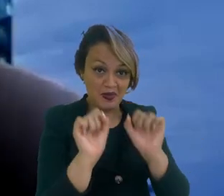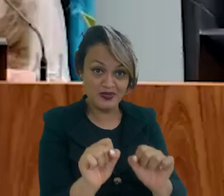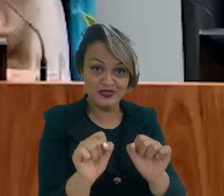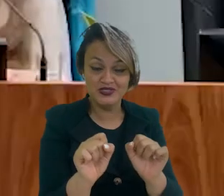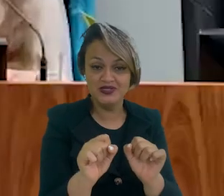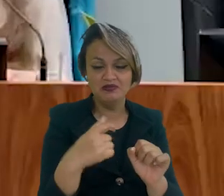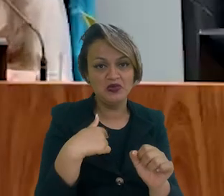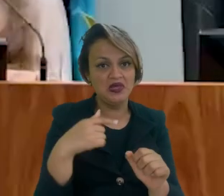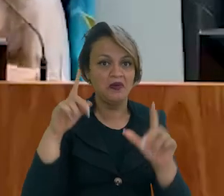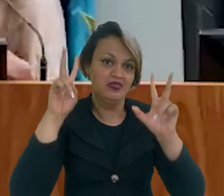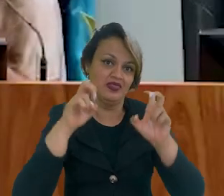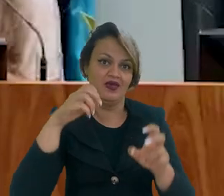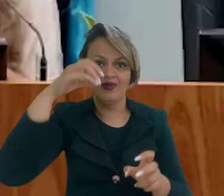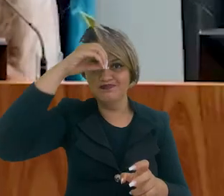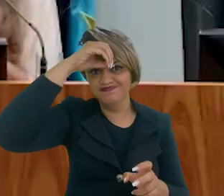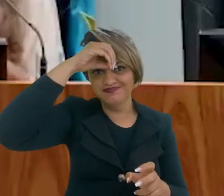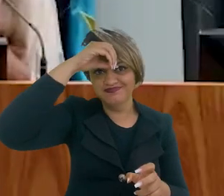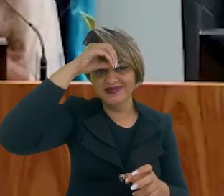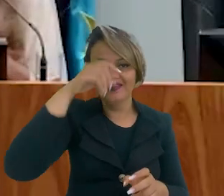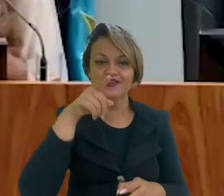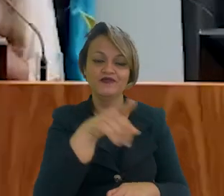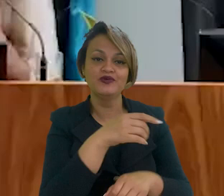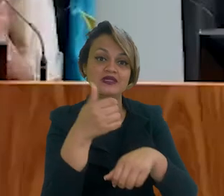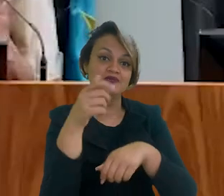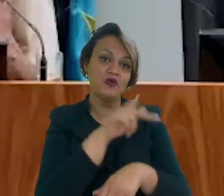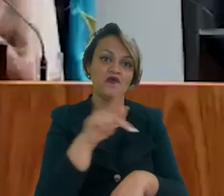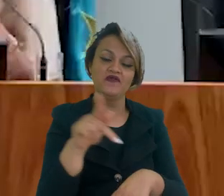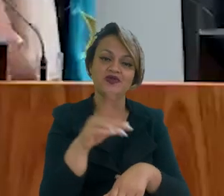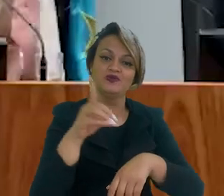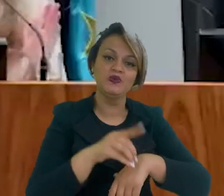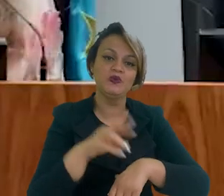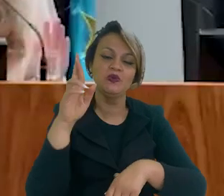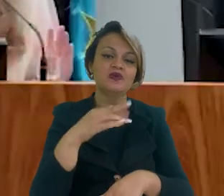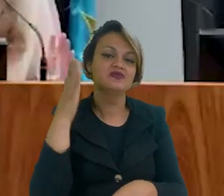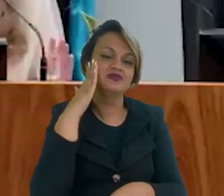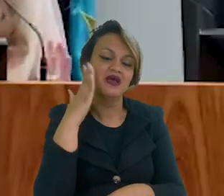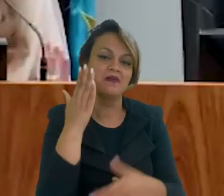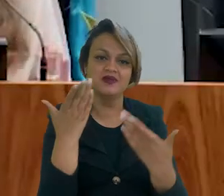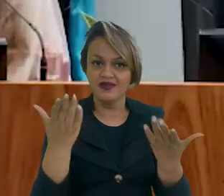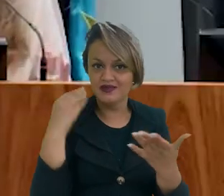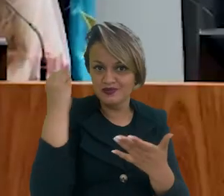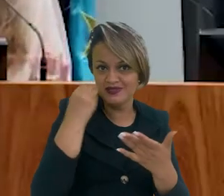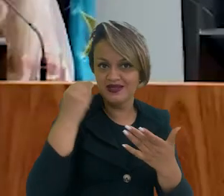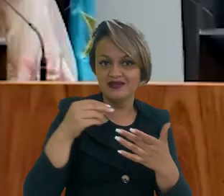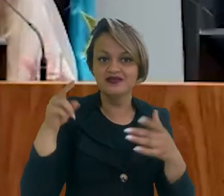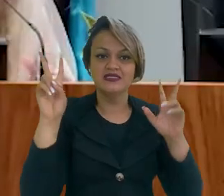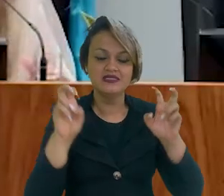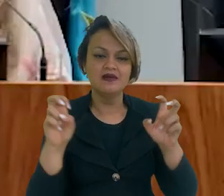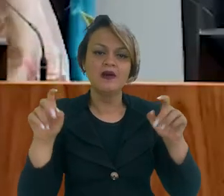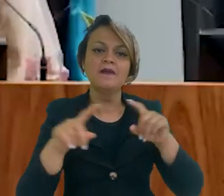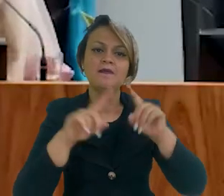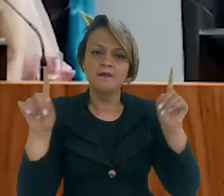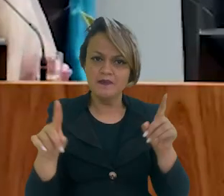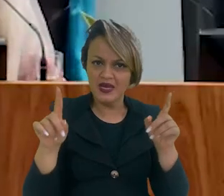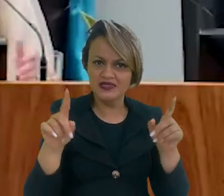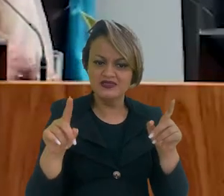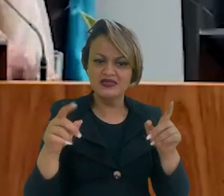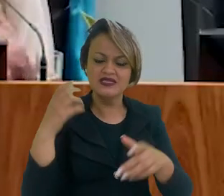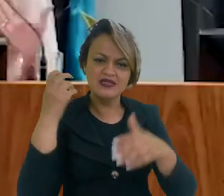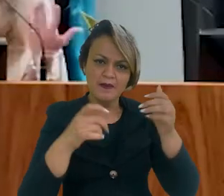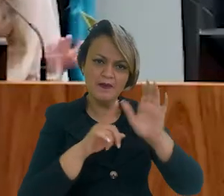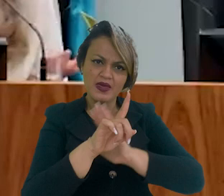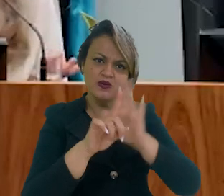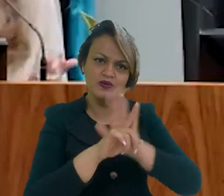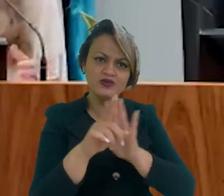Desembargador mayranci me permite né uma pergunta porque sou posso dizer leiga no assunto eu estou aqui diante de professores e